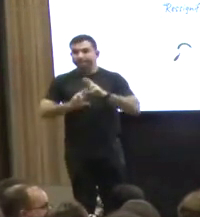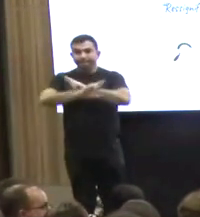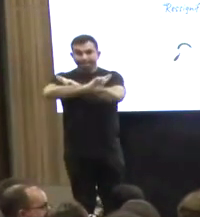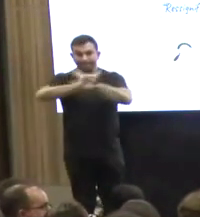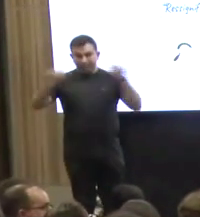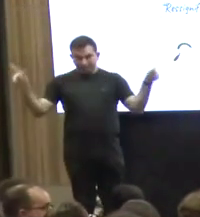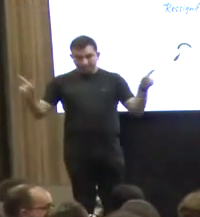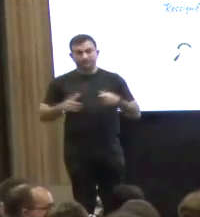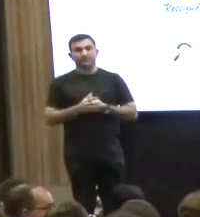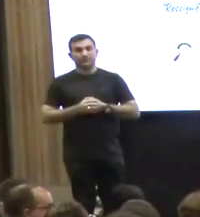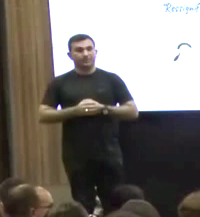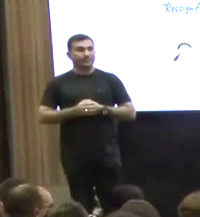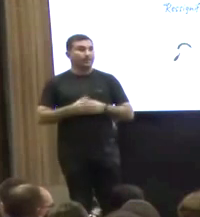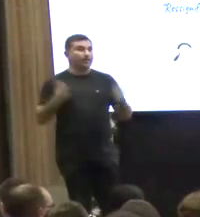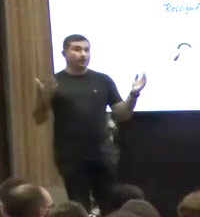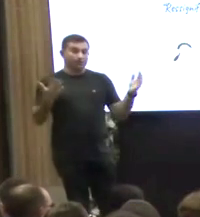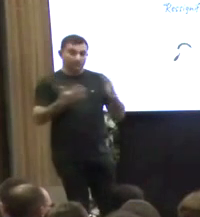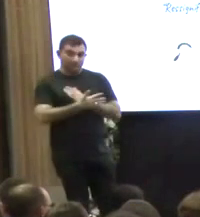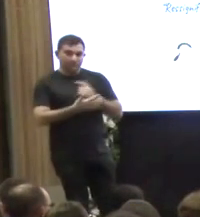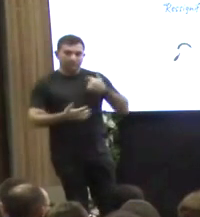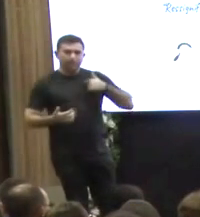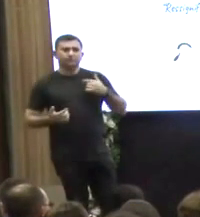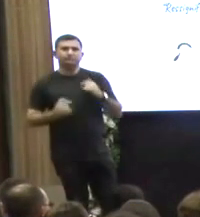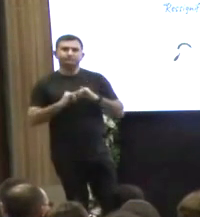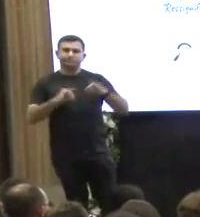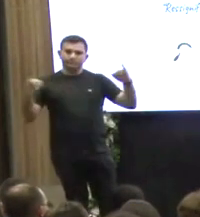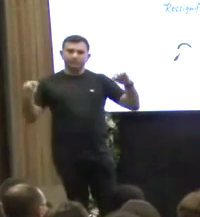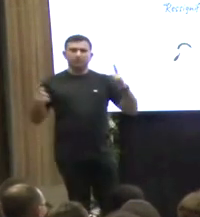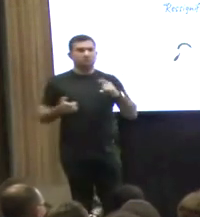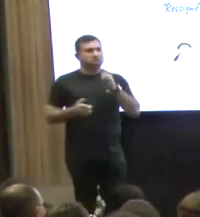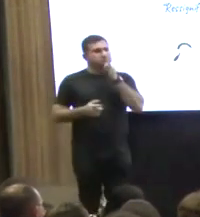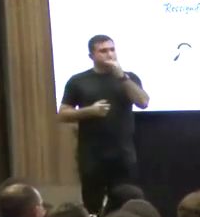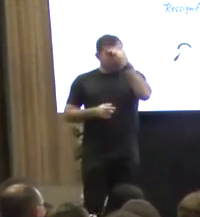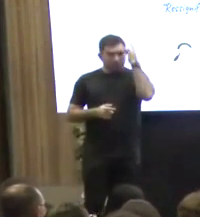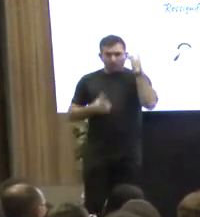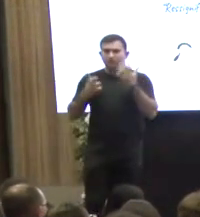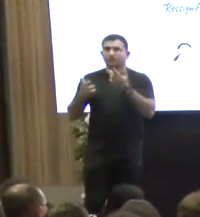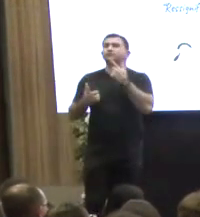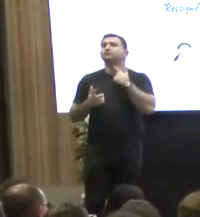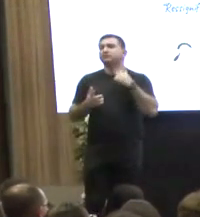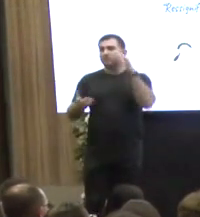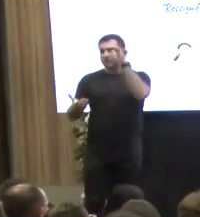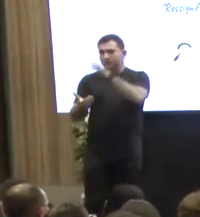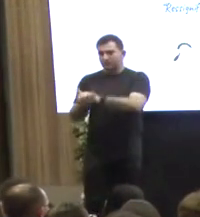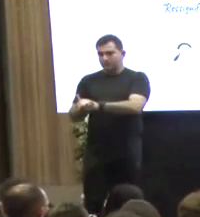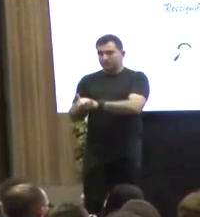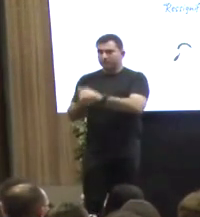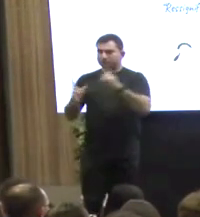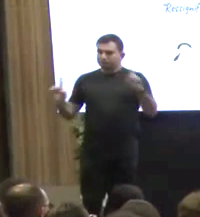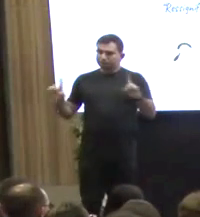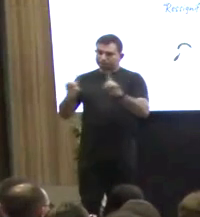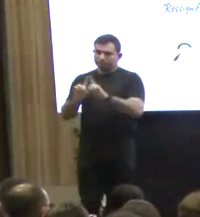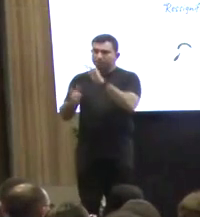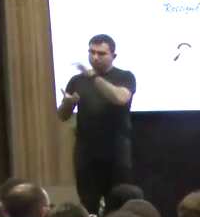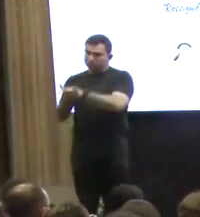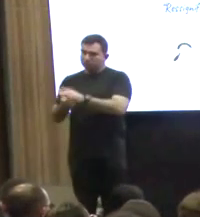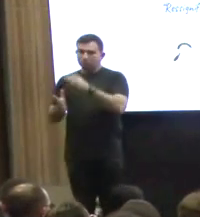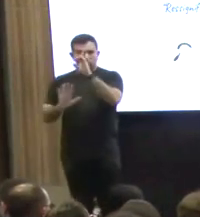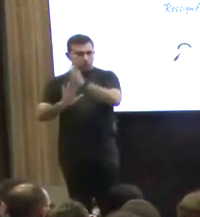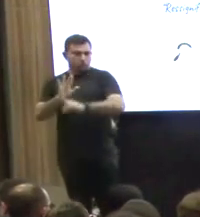enfim. Vamos colocar de outra maneira, por ser mantido essa casa grande do universo da